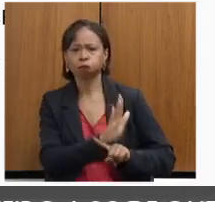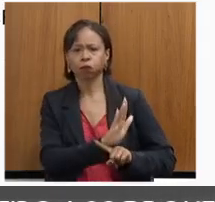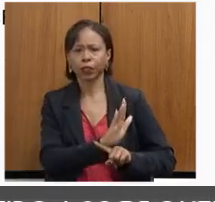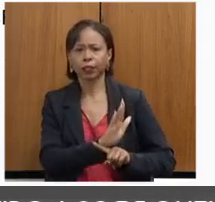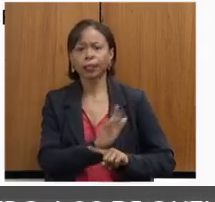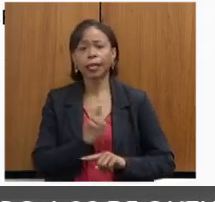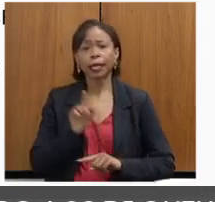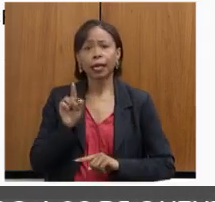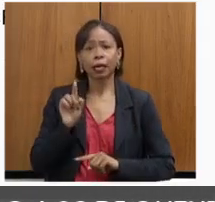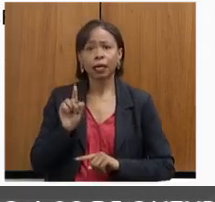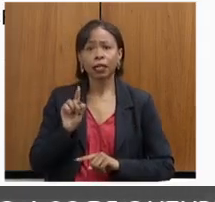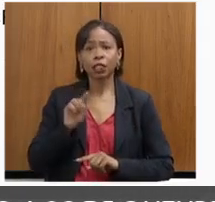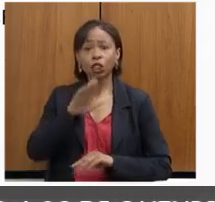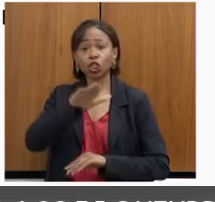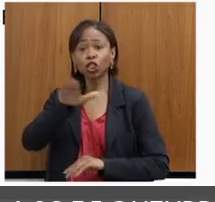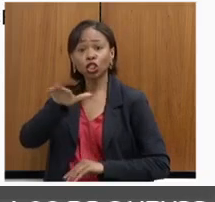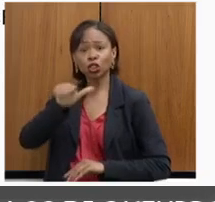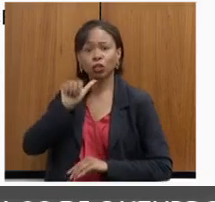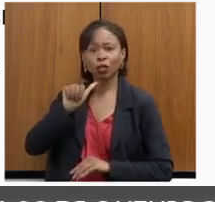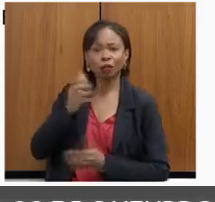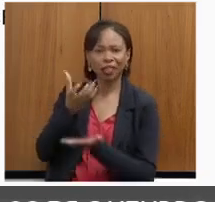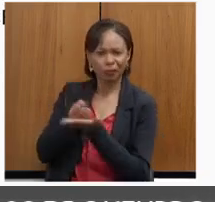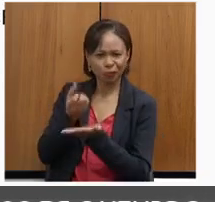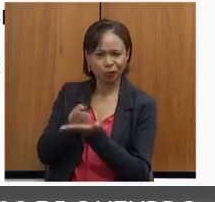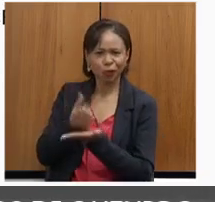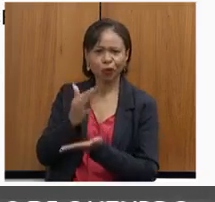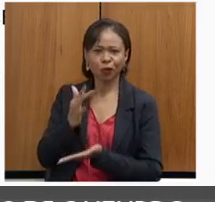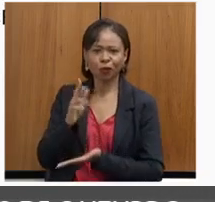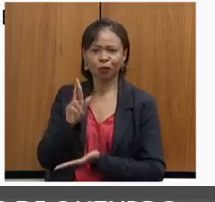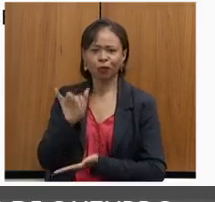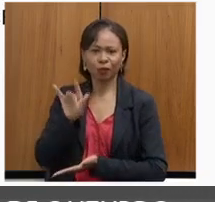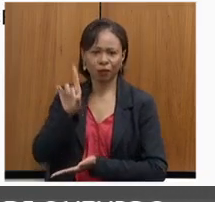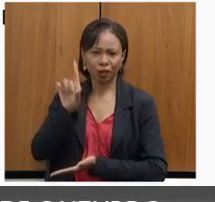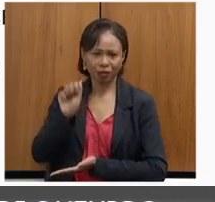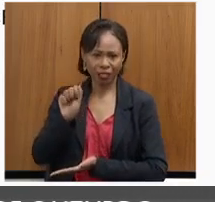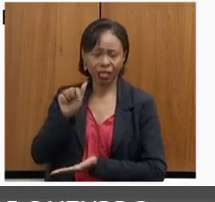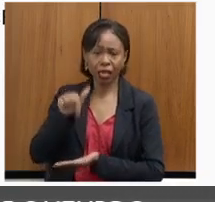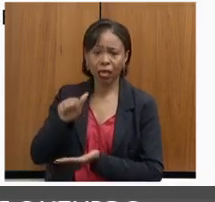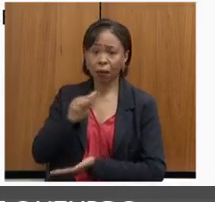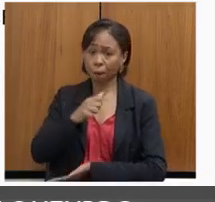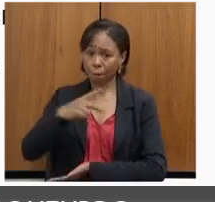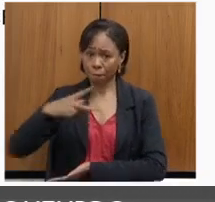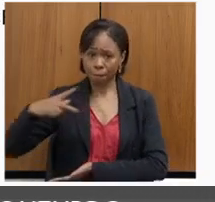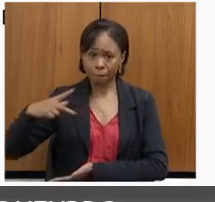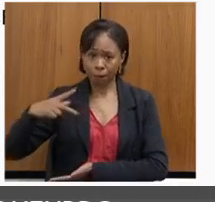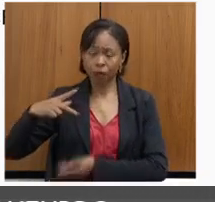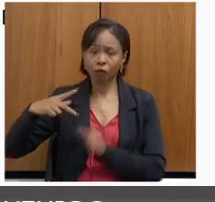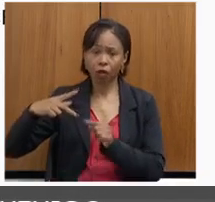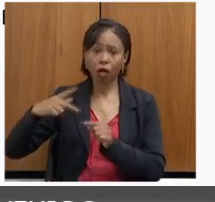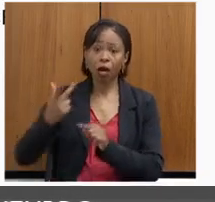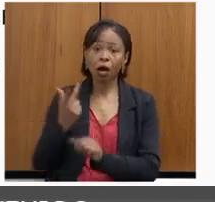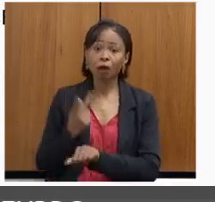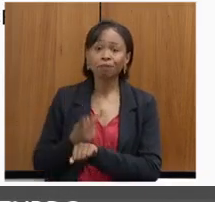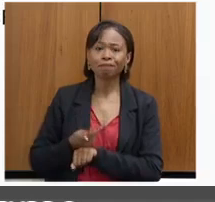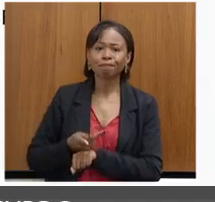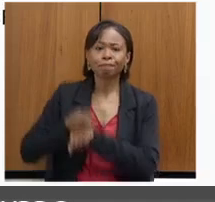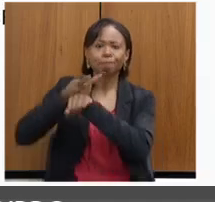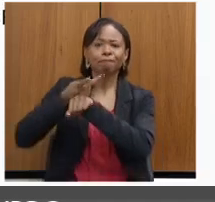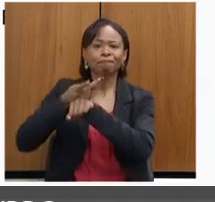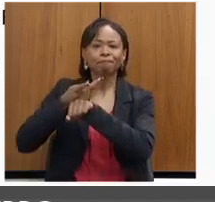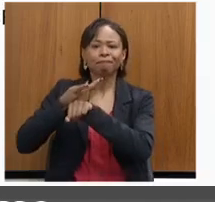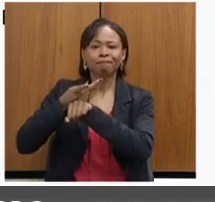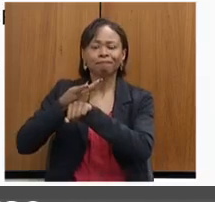essa solução esse aplicativo né ele foi vencedor do prêmio